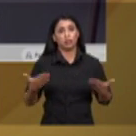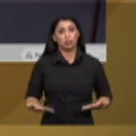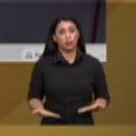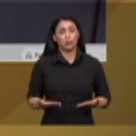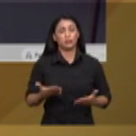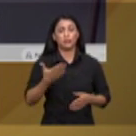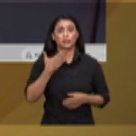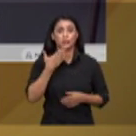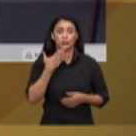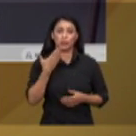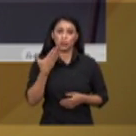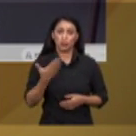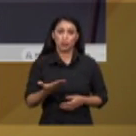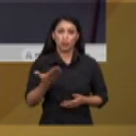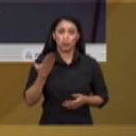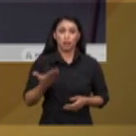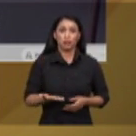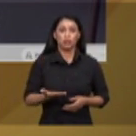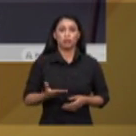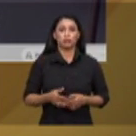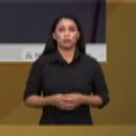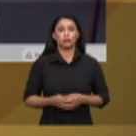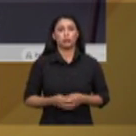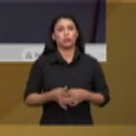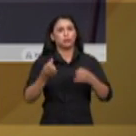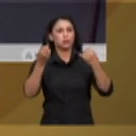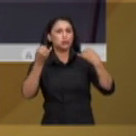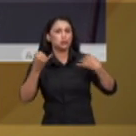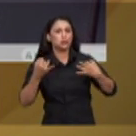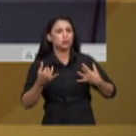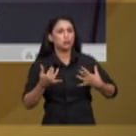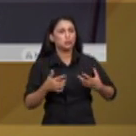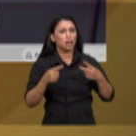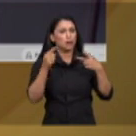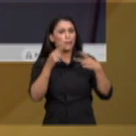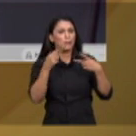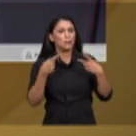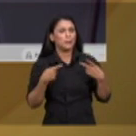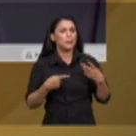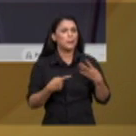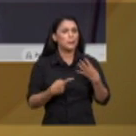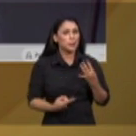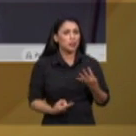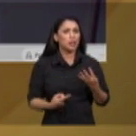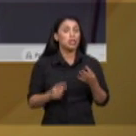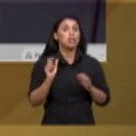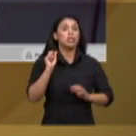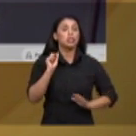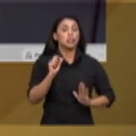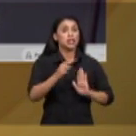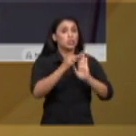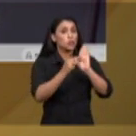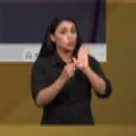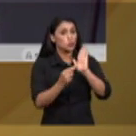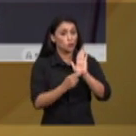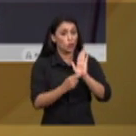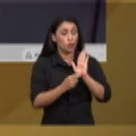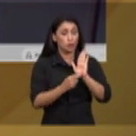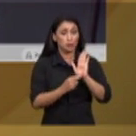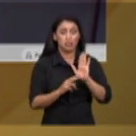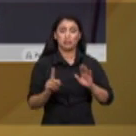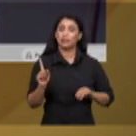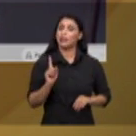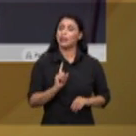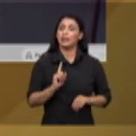Vossas Excelências, mais algumas reflexões para demonstrar que as normas questionadas não